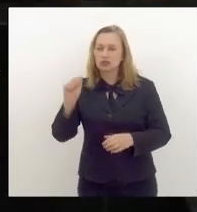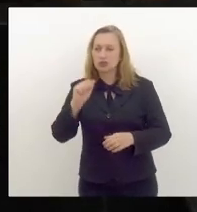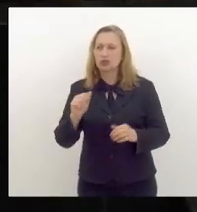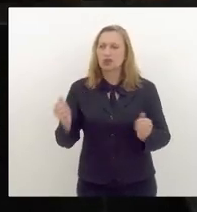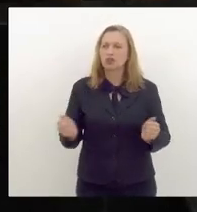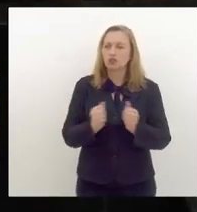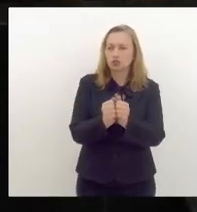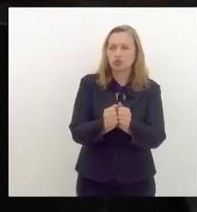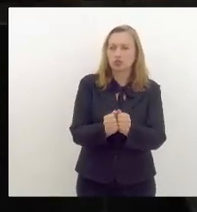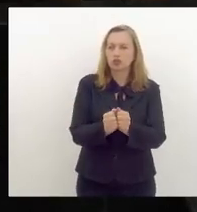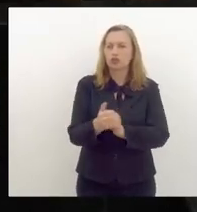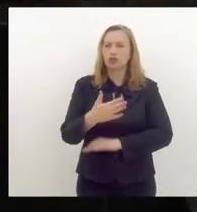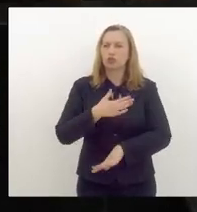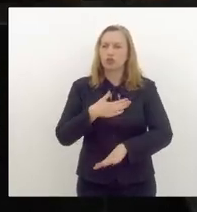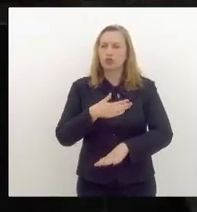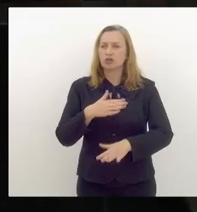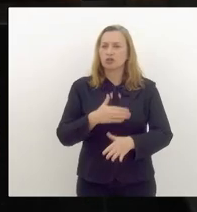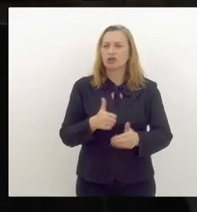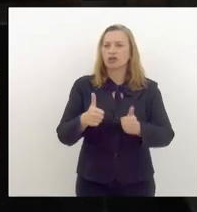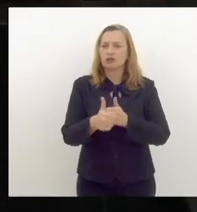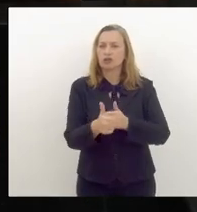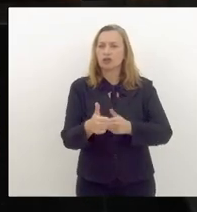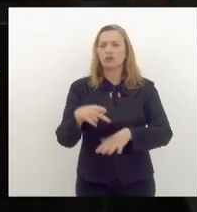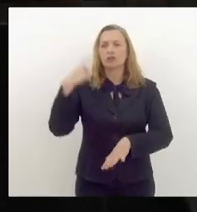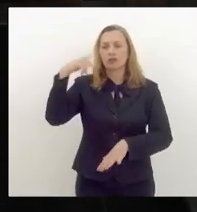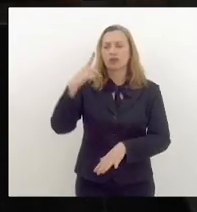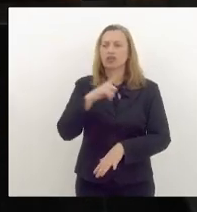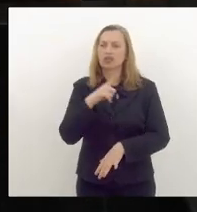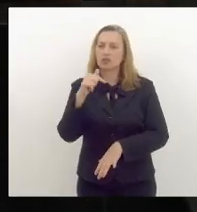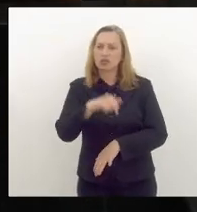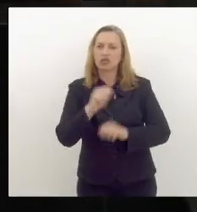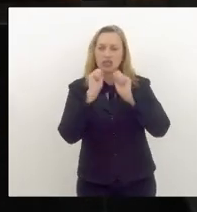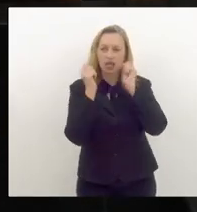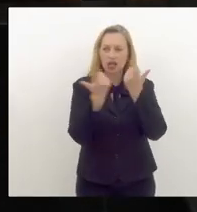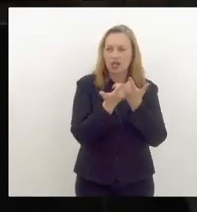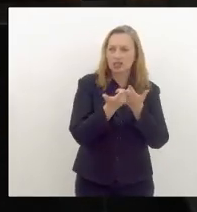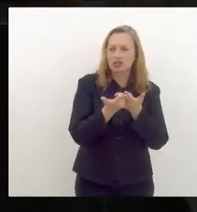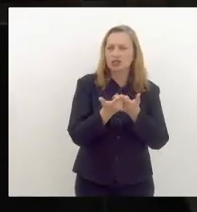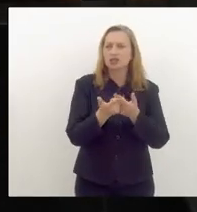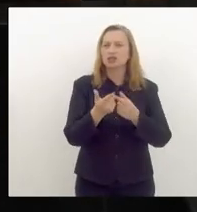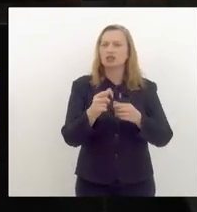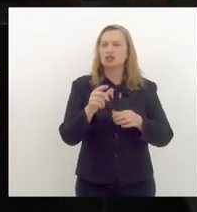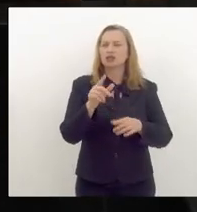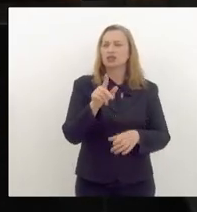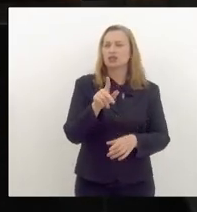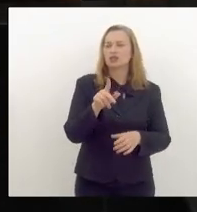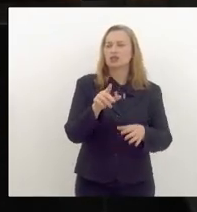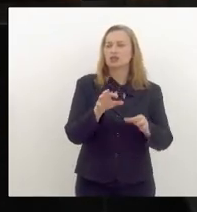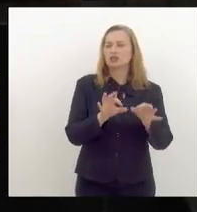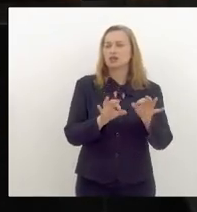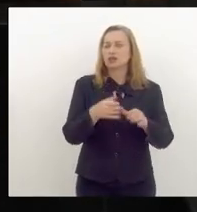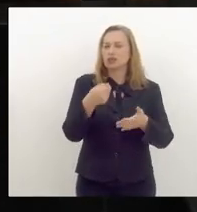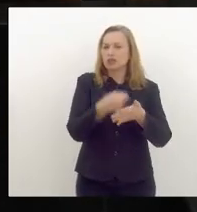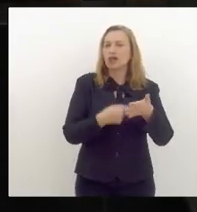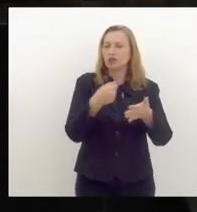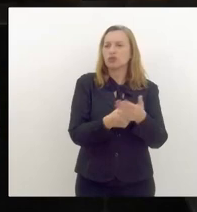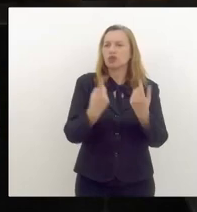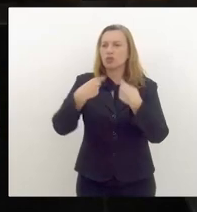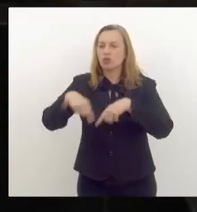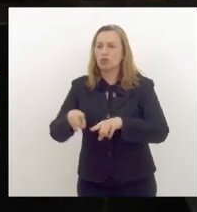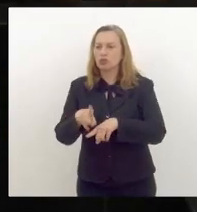participa ativamente comigo na frente nós temos aqui na Assembleia em defesa da reforma psiquiátrica da Luta antimanicomial